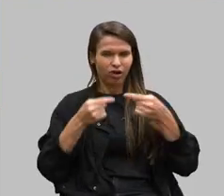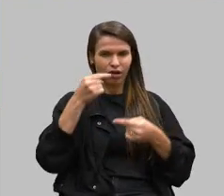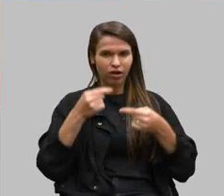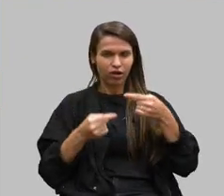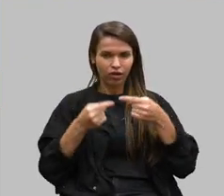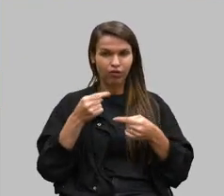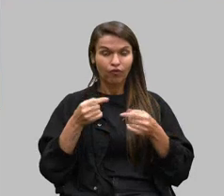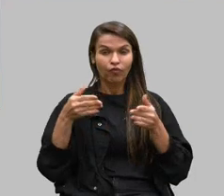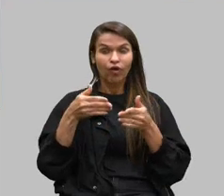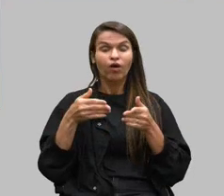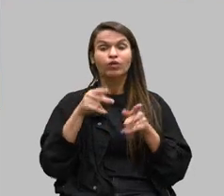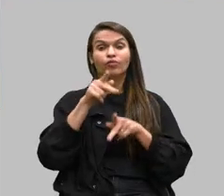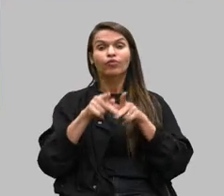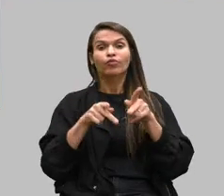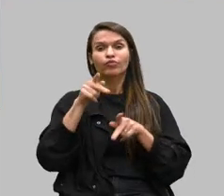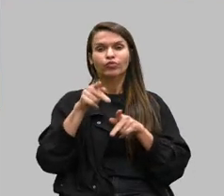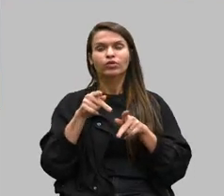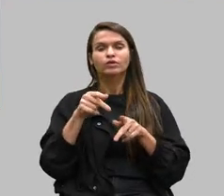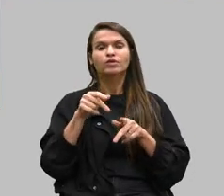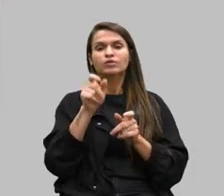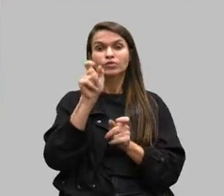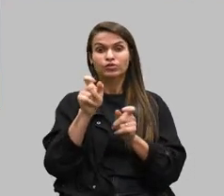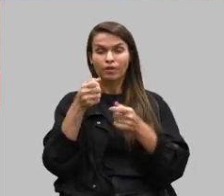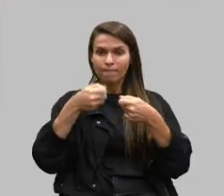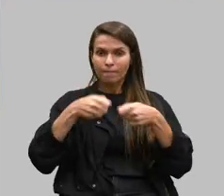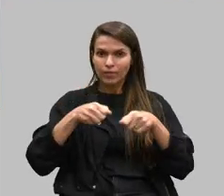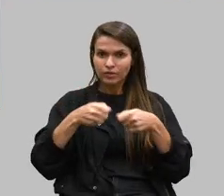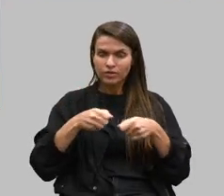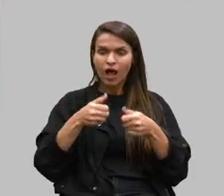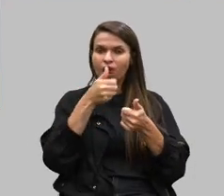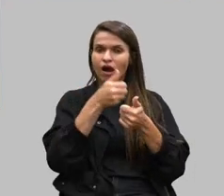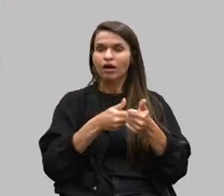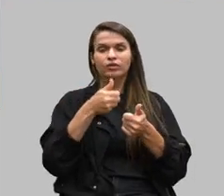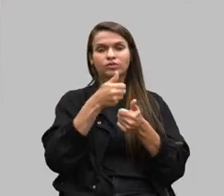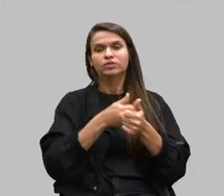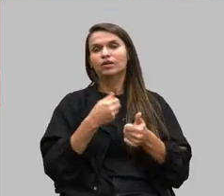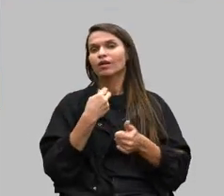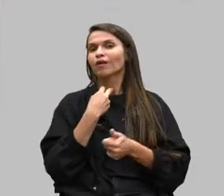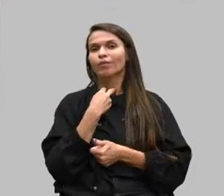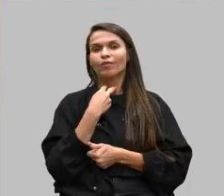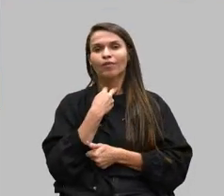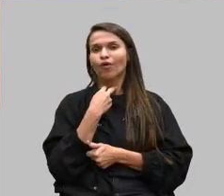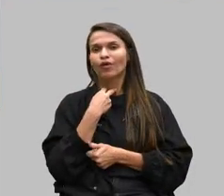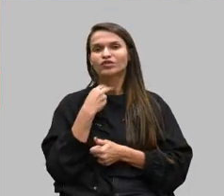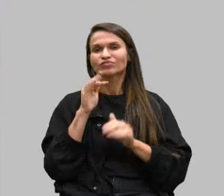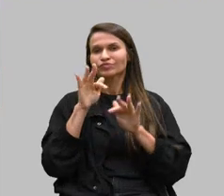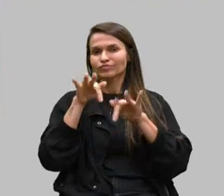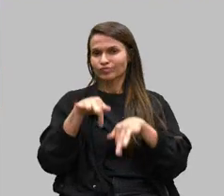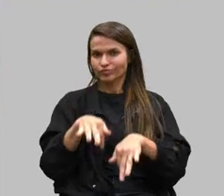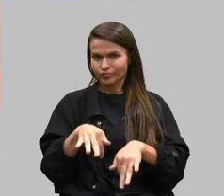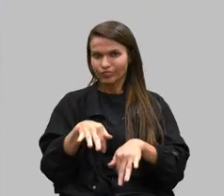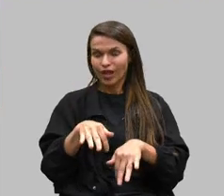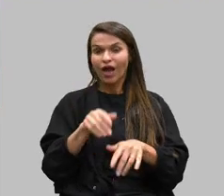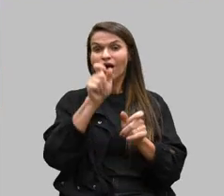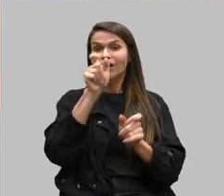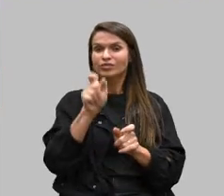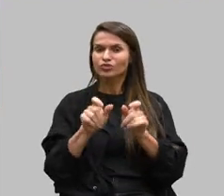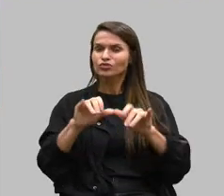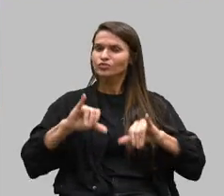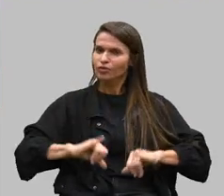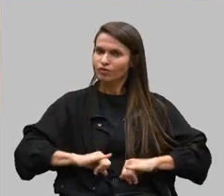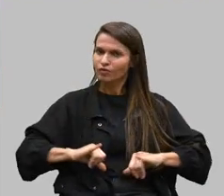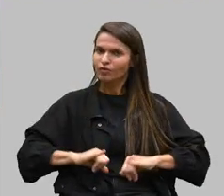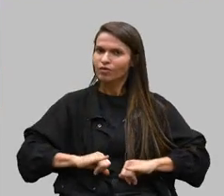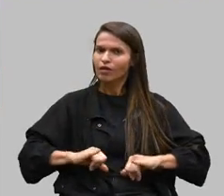política pública para as pessoas realmente que necessitam e essa luta ela não pode ela não pode acabar essas pessoas estão sofrendo el estão